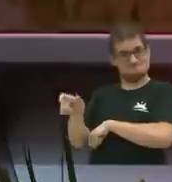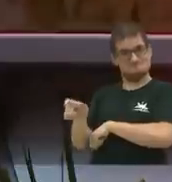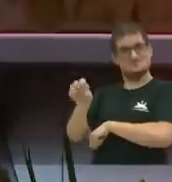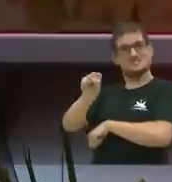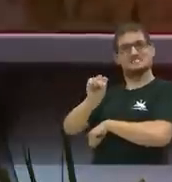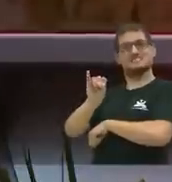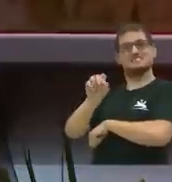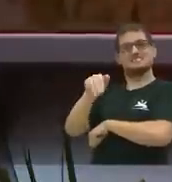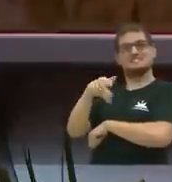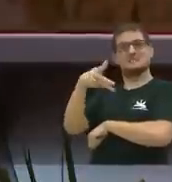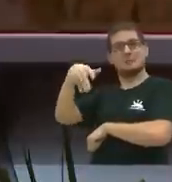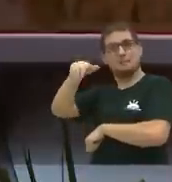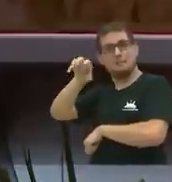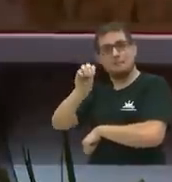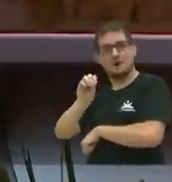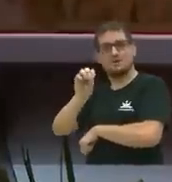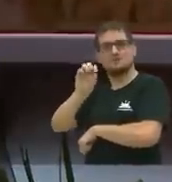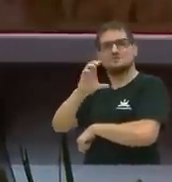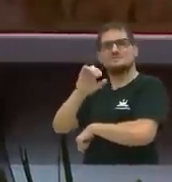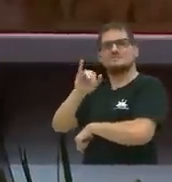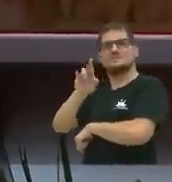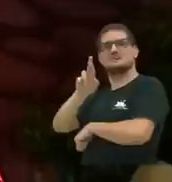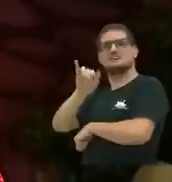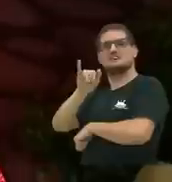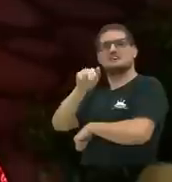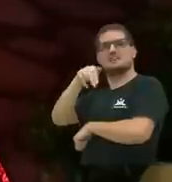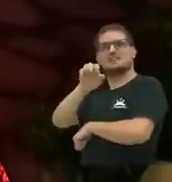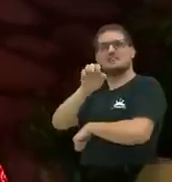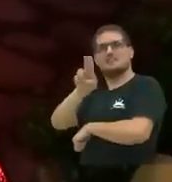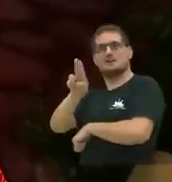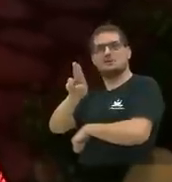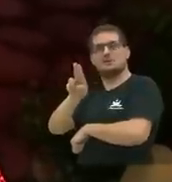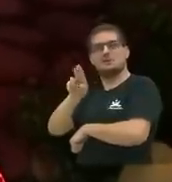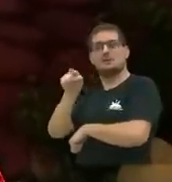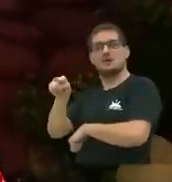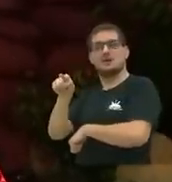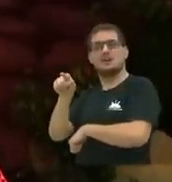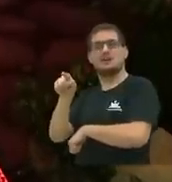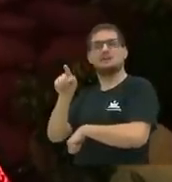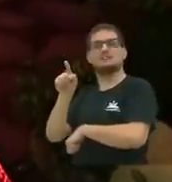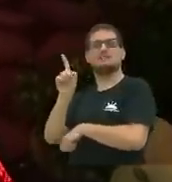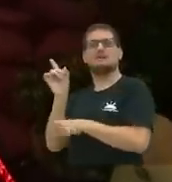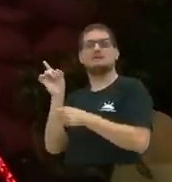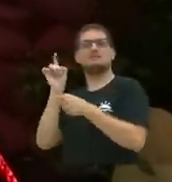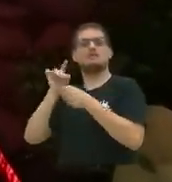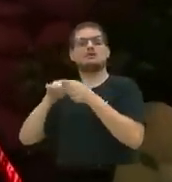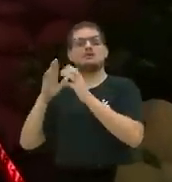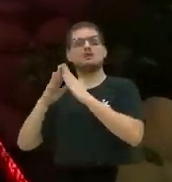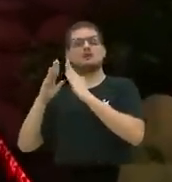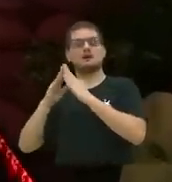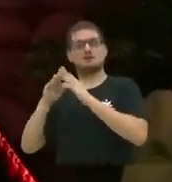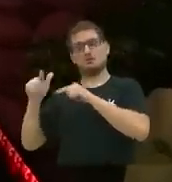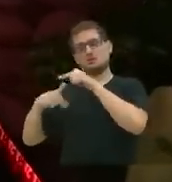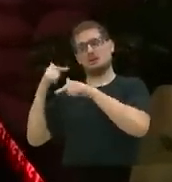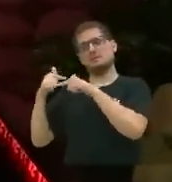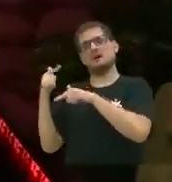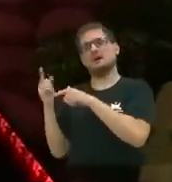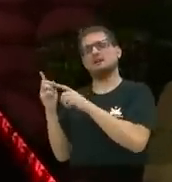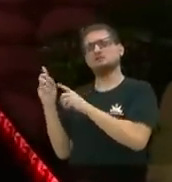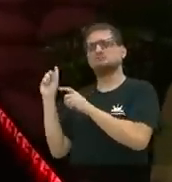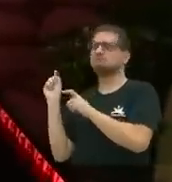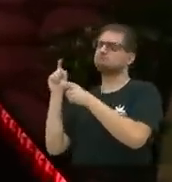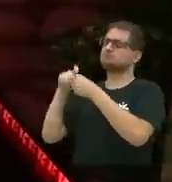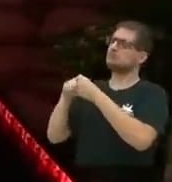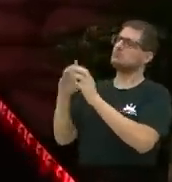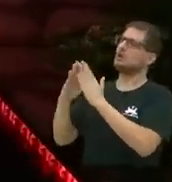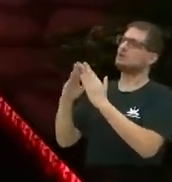Bendita hora, Simão Cirineu, que voltando de casa, do trabalho para